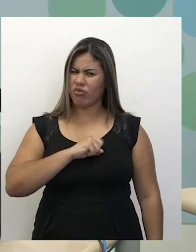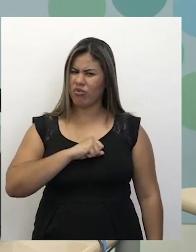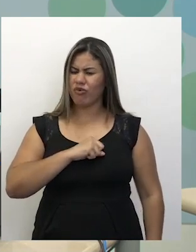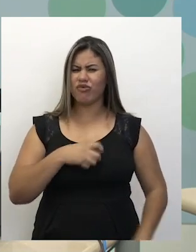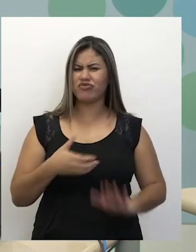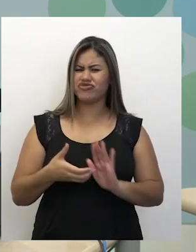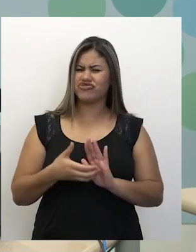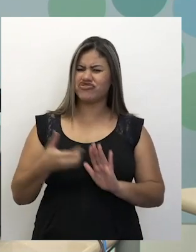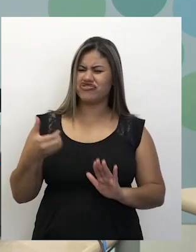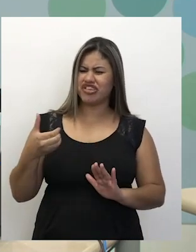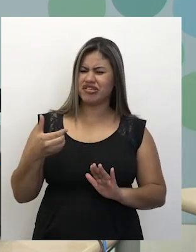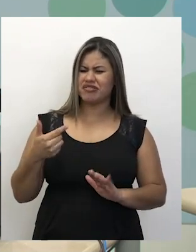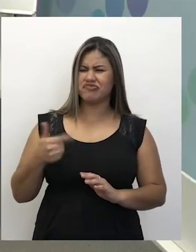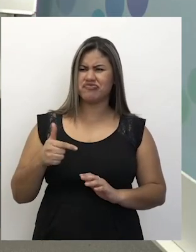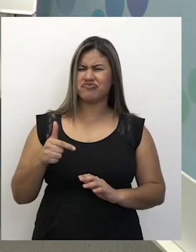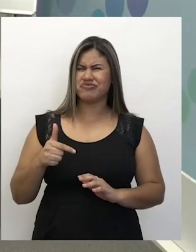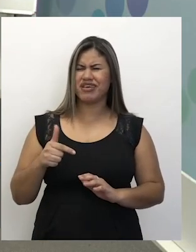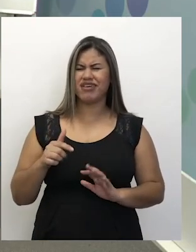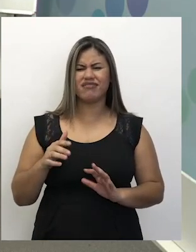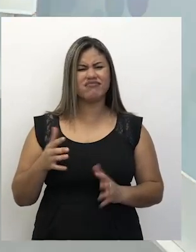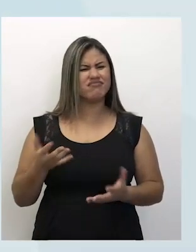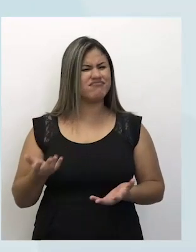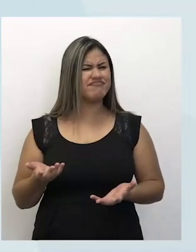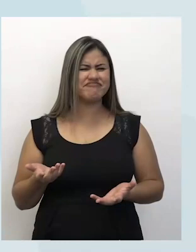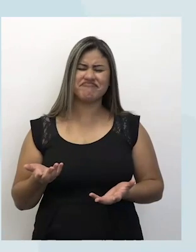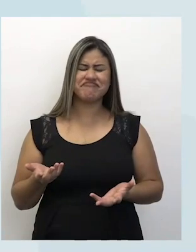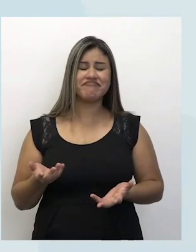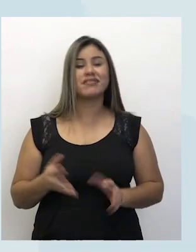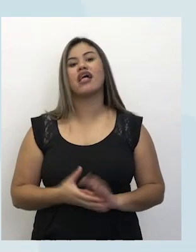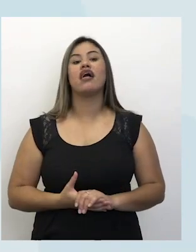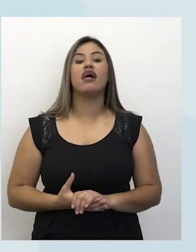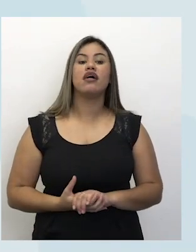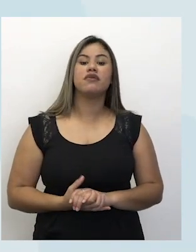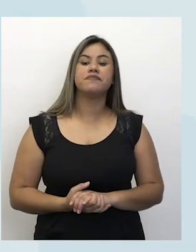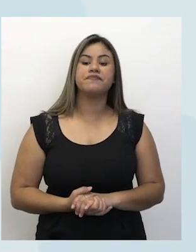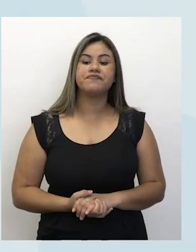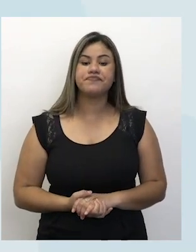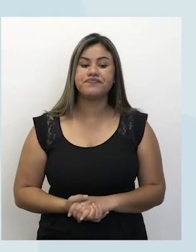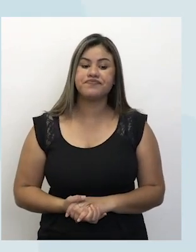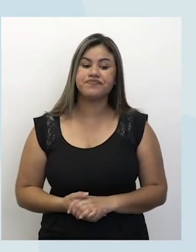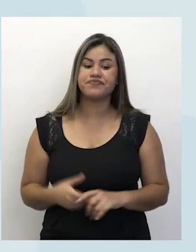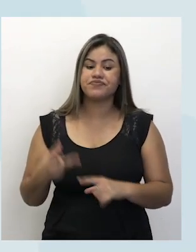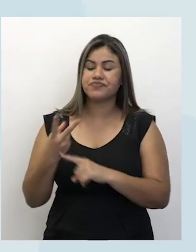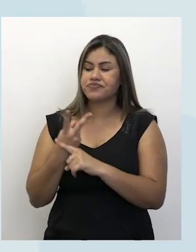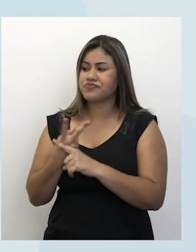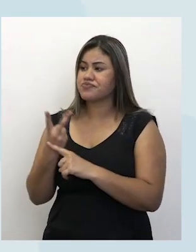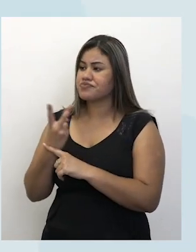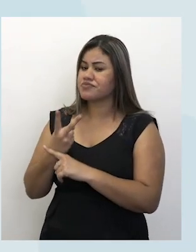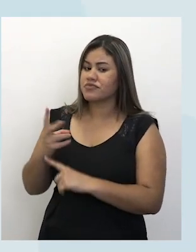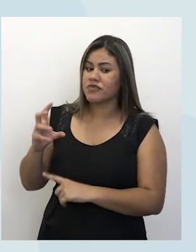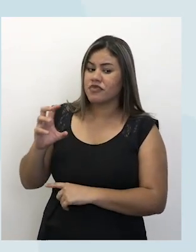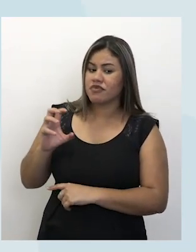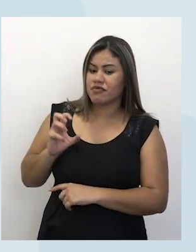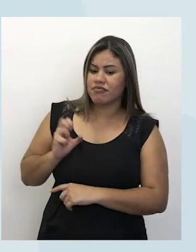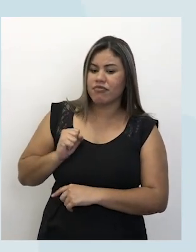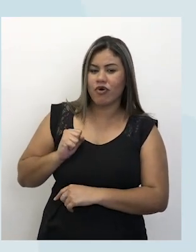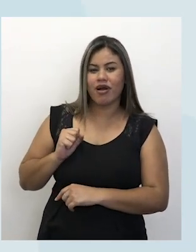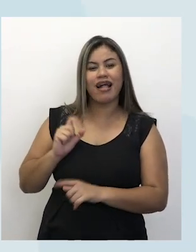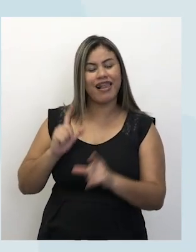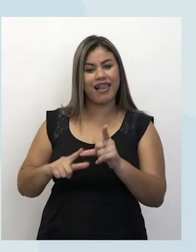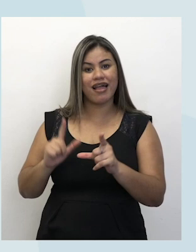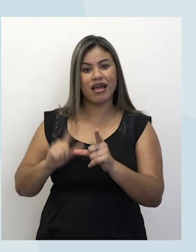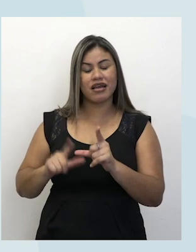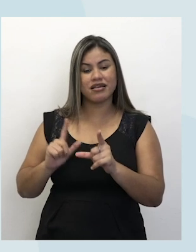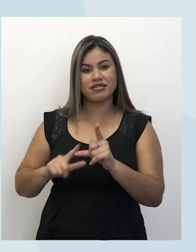não tem vamos ver na tela olha lá buscar amor o amor tá em maiúsculo aí então